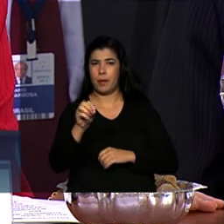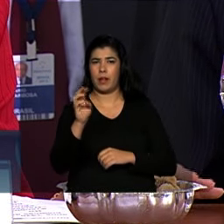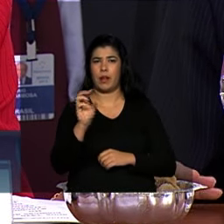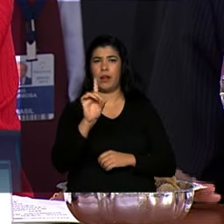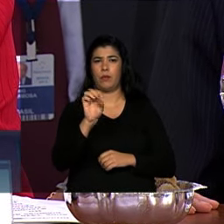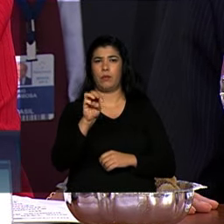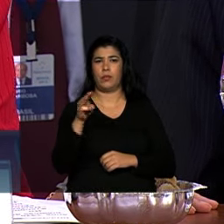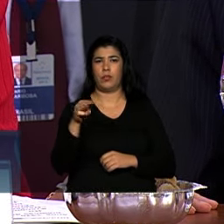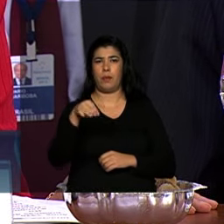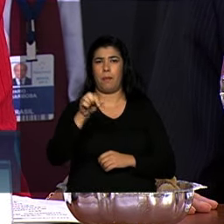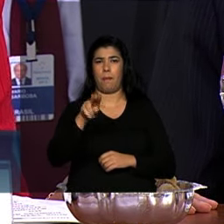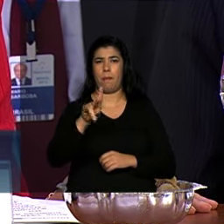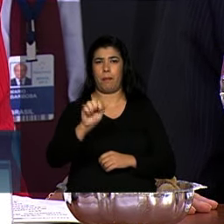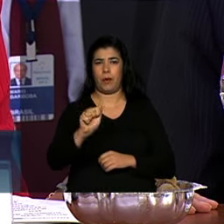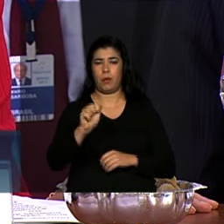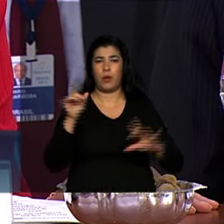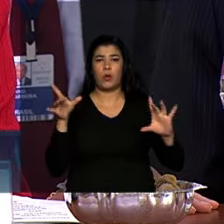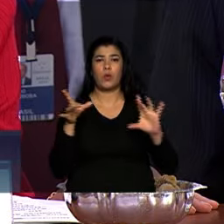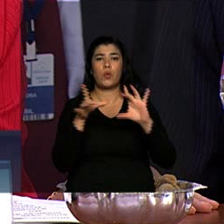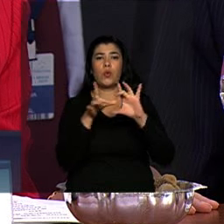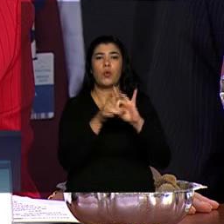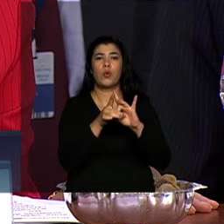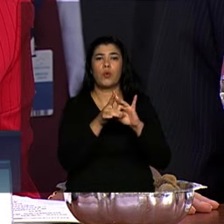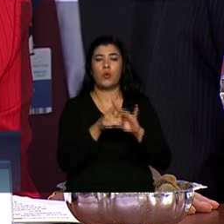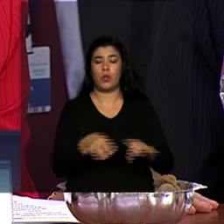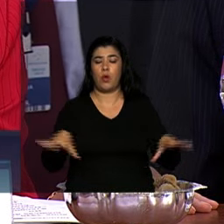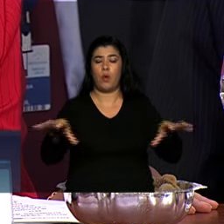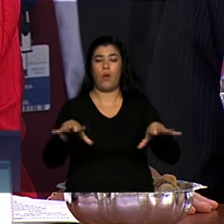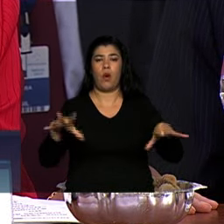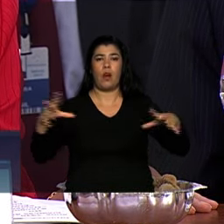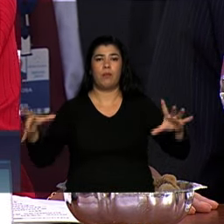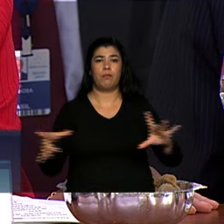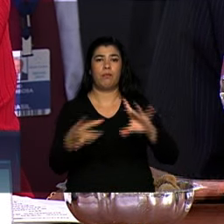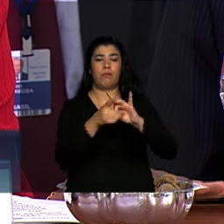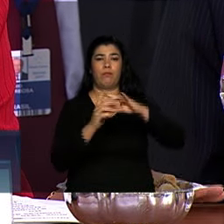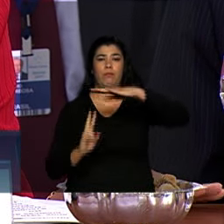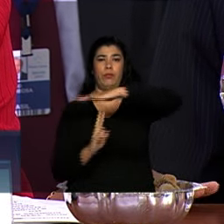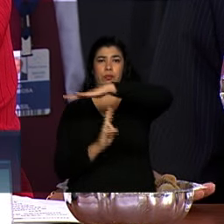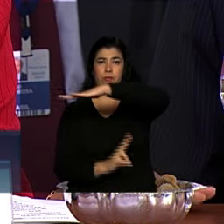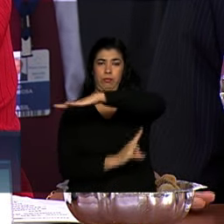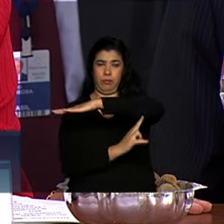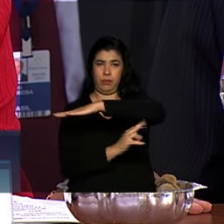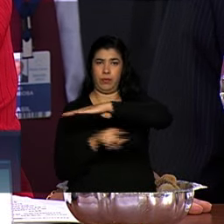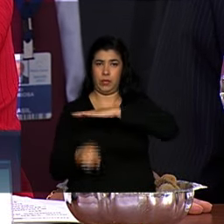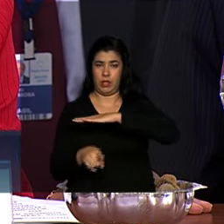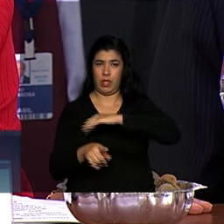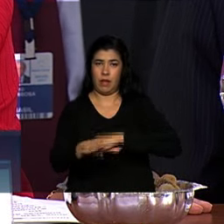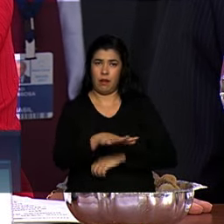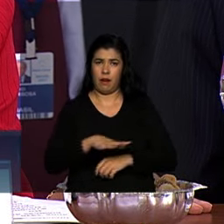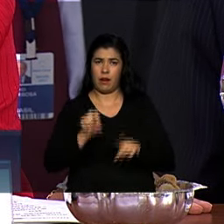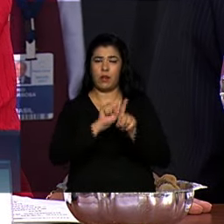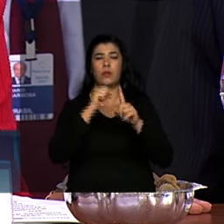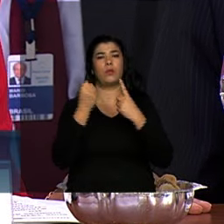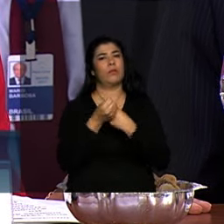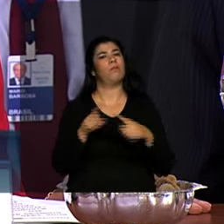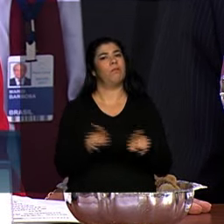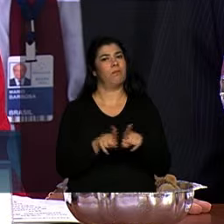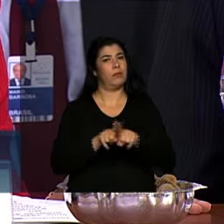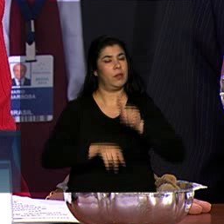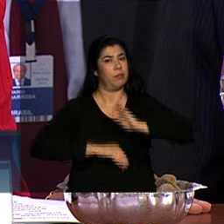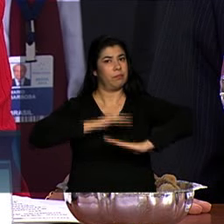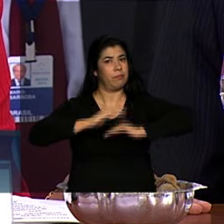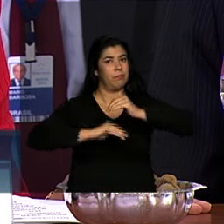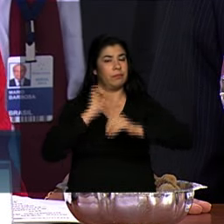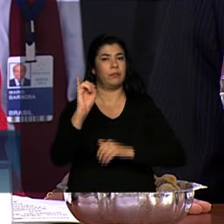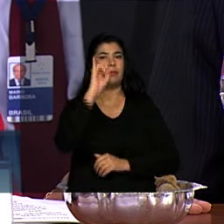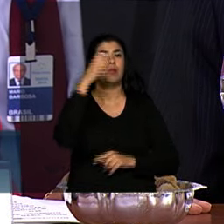de integração física regional. No campo social, logramos avanços importantes.